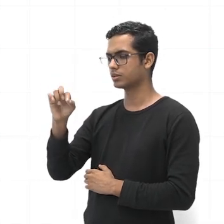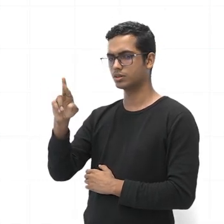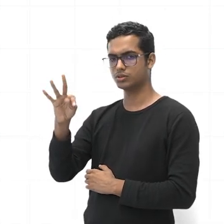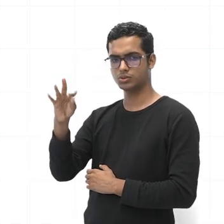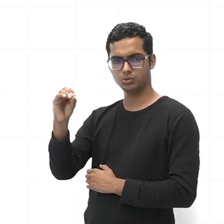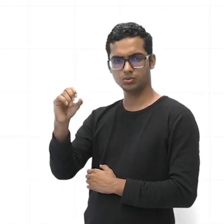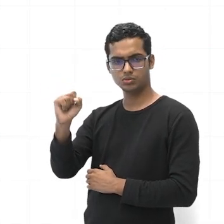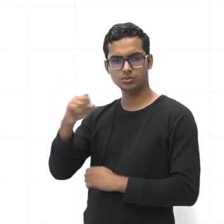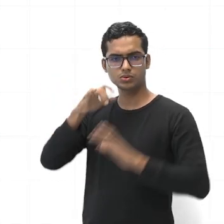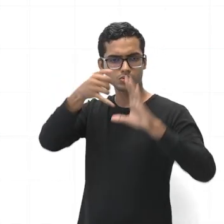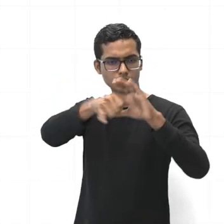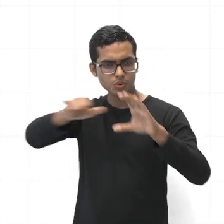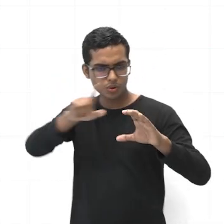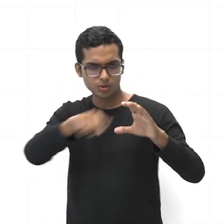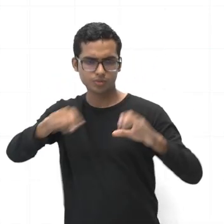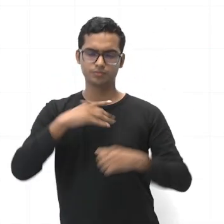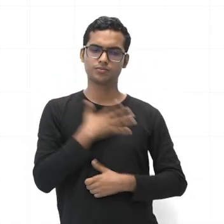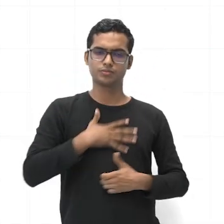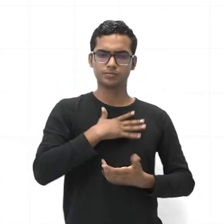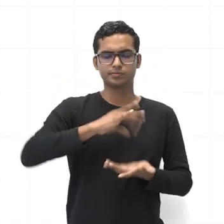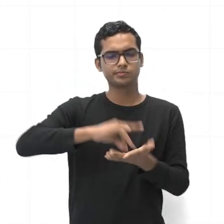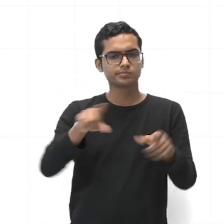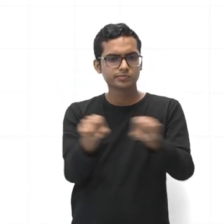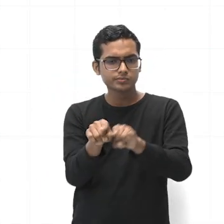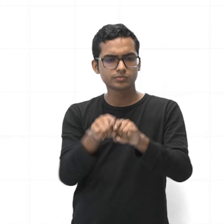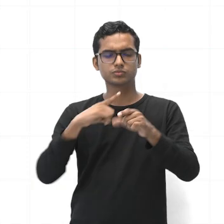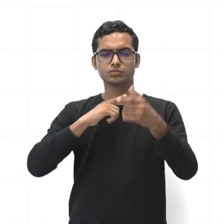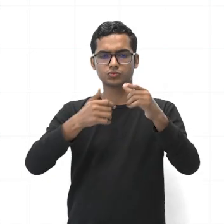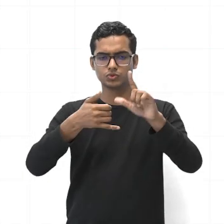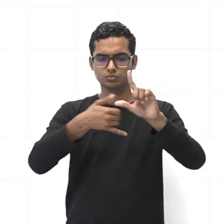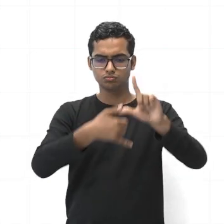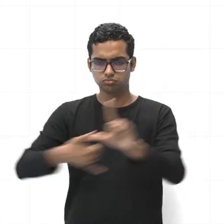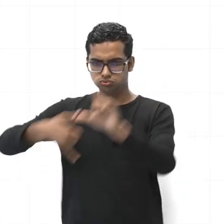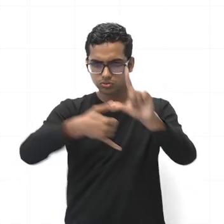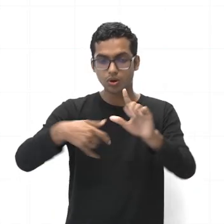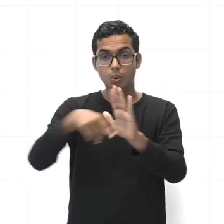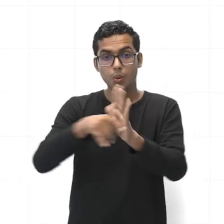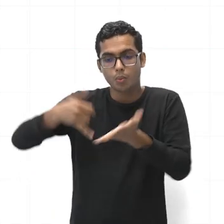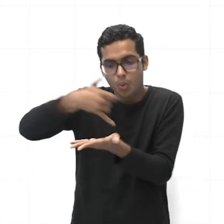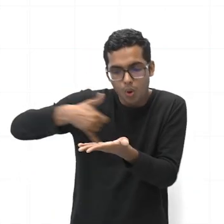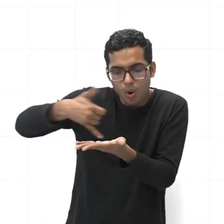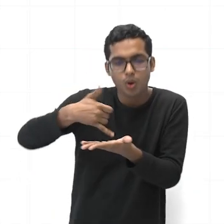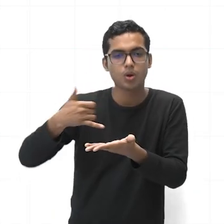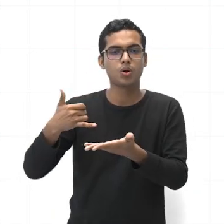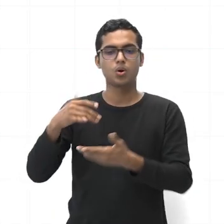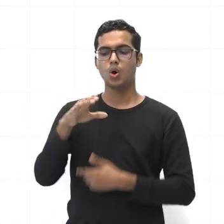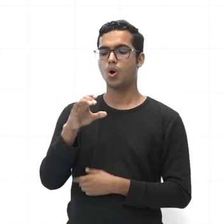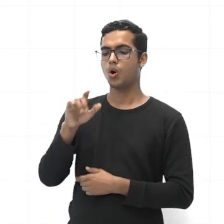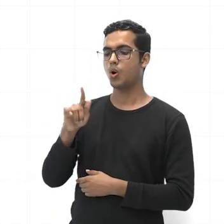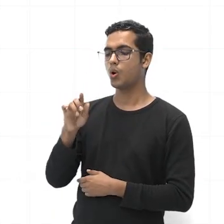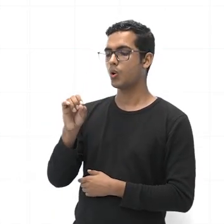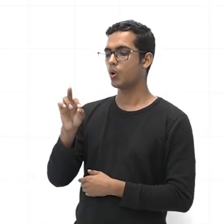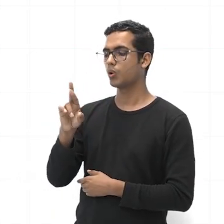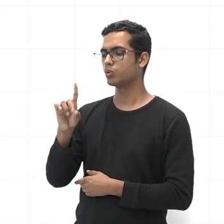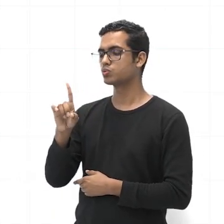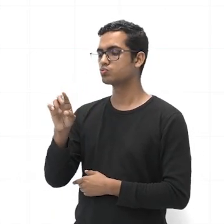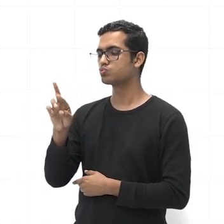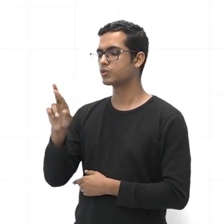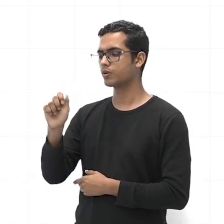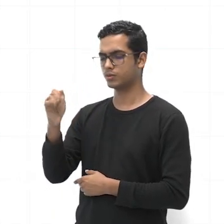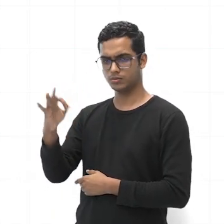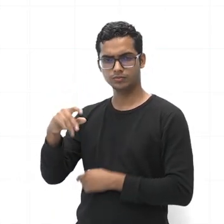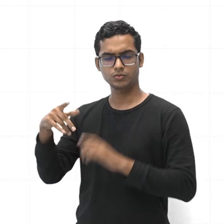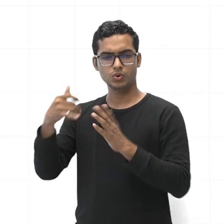forma imediata. Lipídios, que são as gorduras. Essas gorduras, elas vão